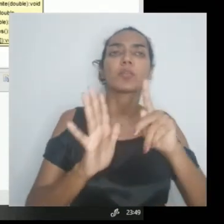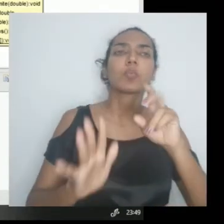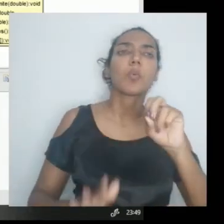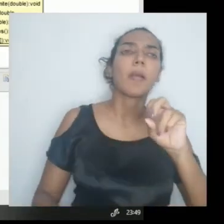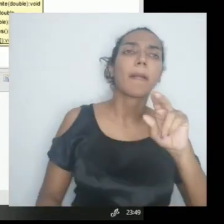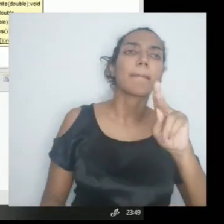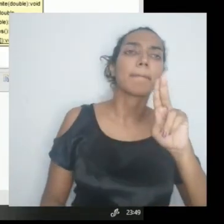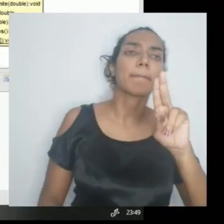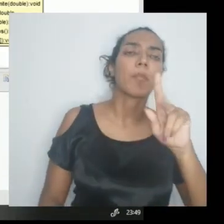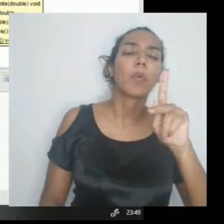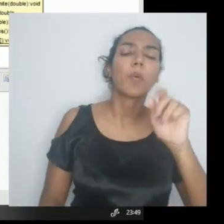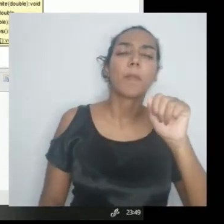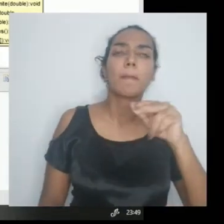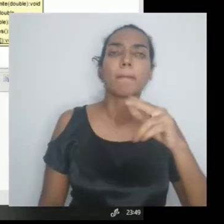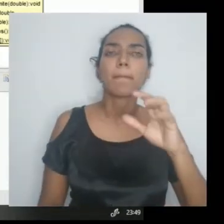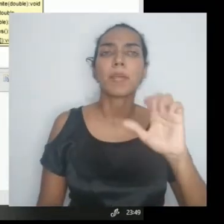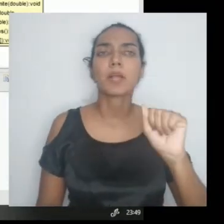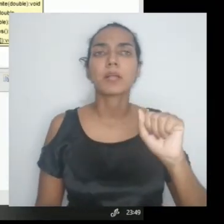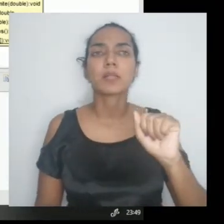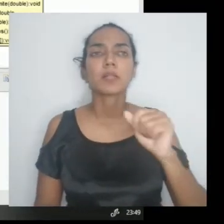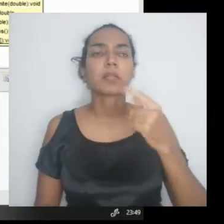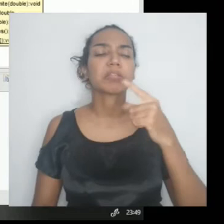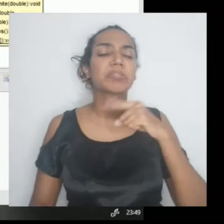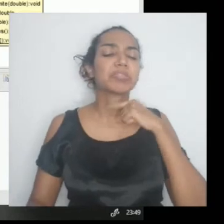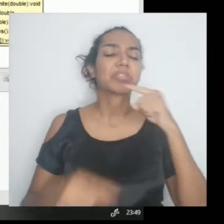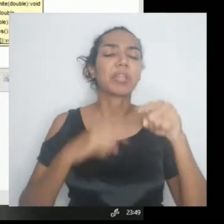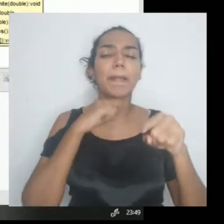conta especial CE ou conta.